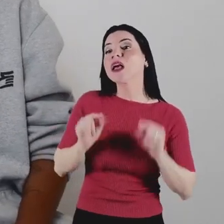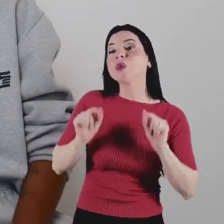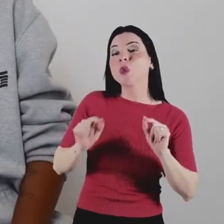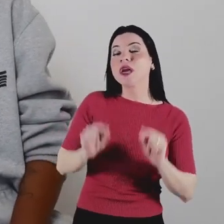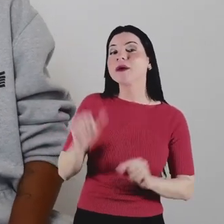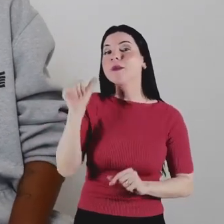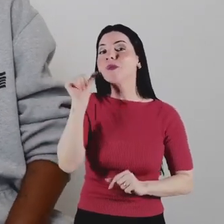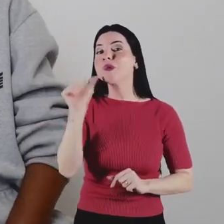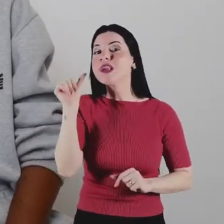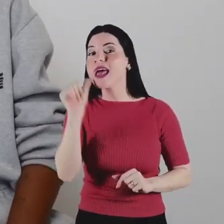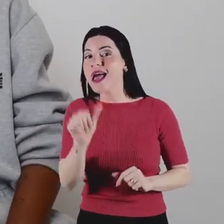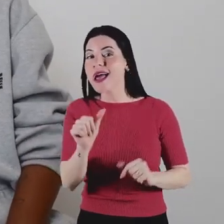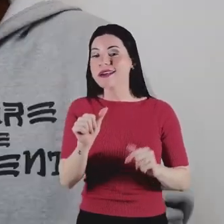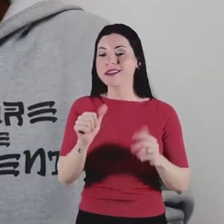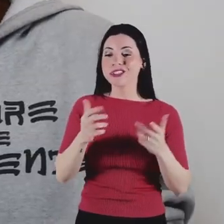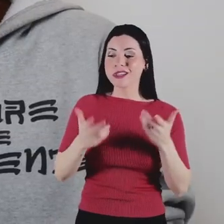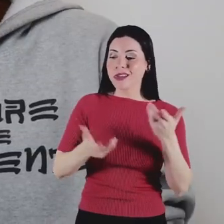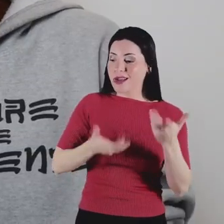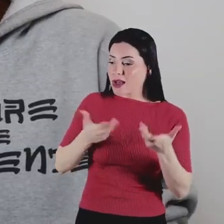falando de mulheres que